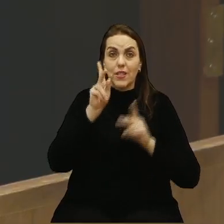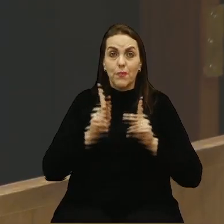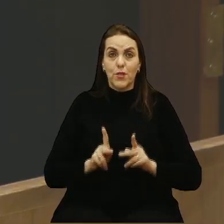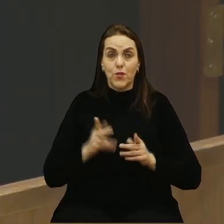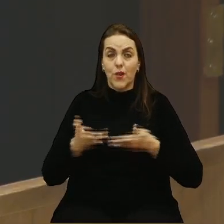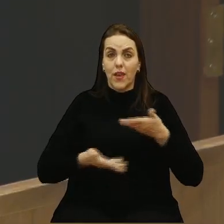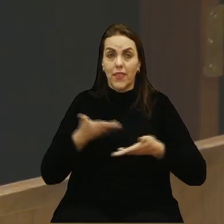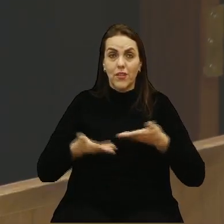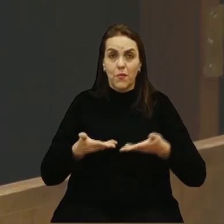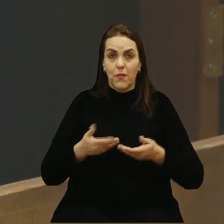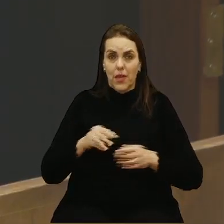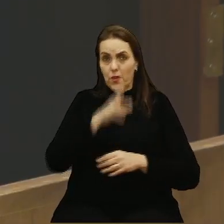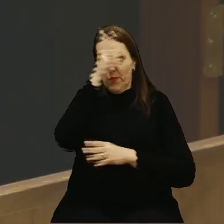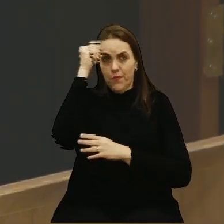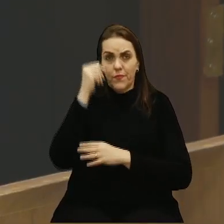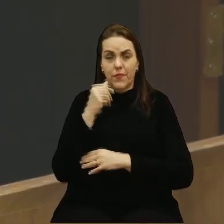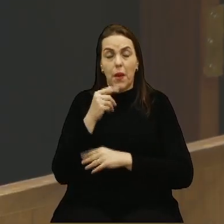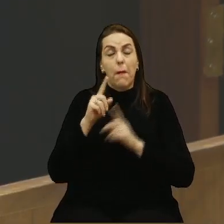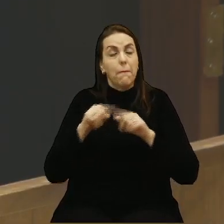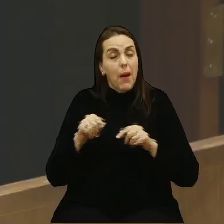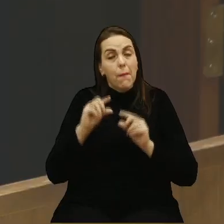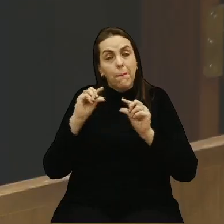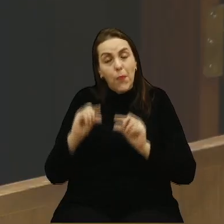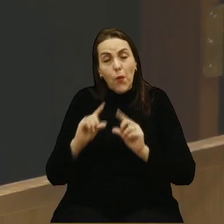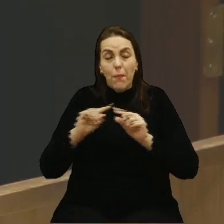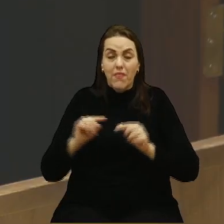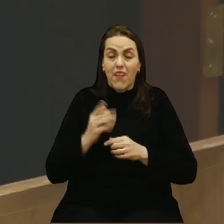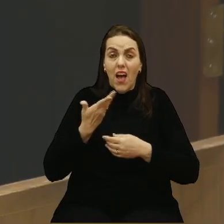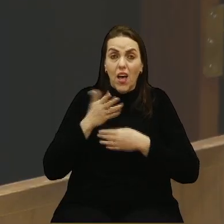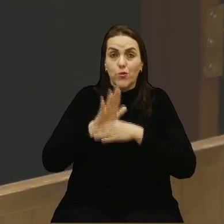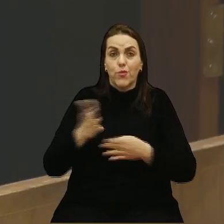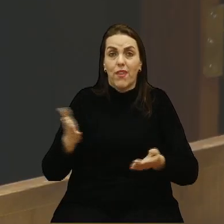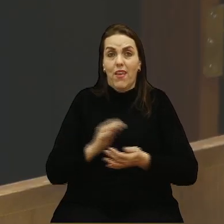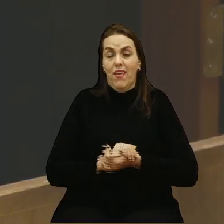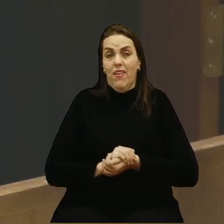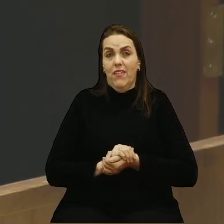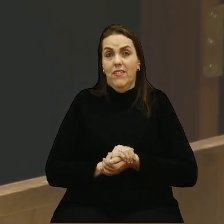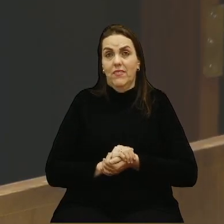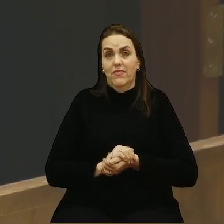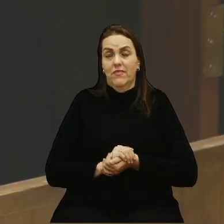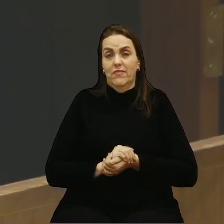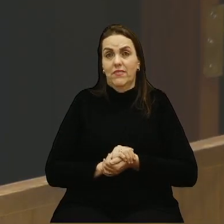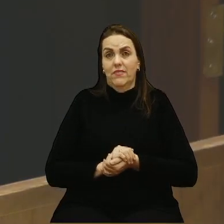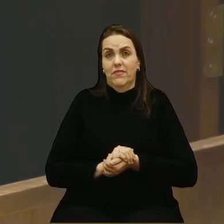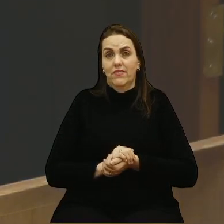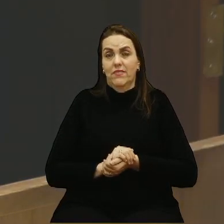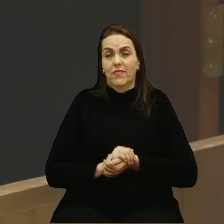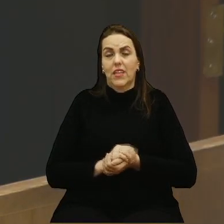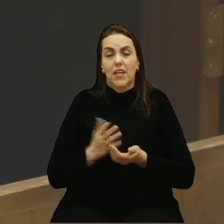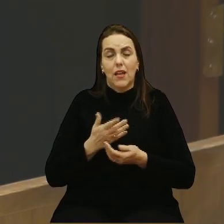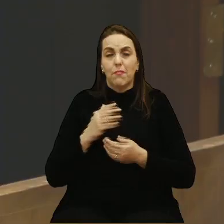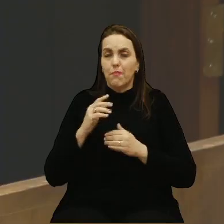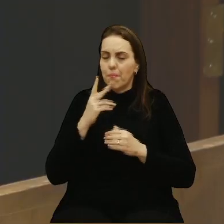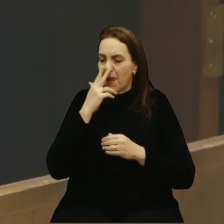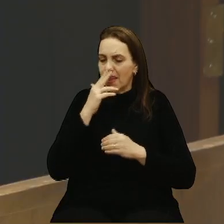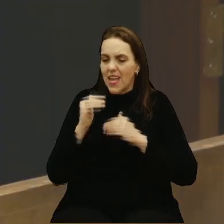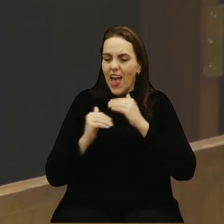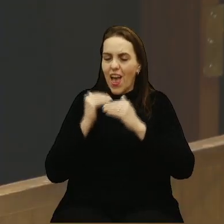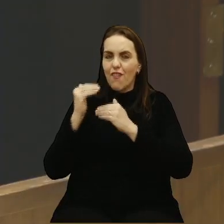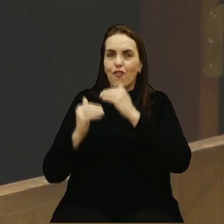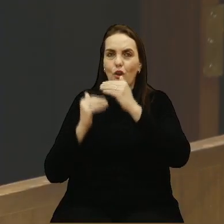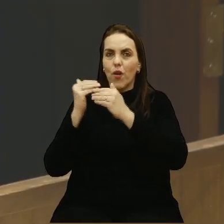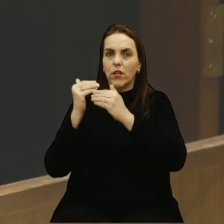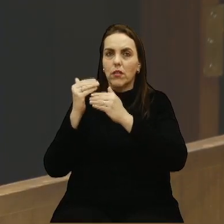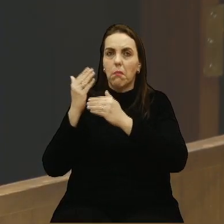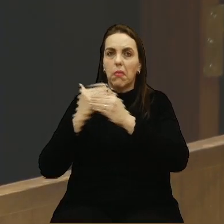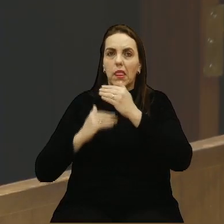município. Ainda é pouco, mas vai melhorar muito. Parece que hoje a gente, ao invés de estar evoluindo, a gente está regredindo